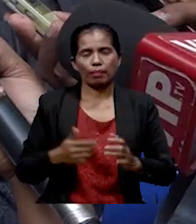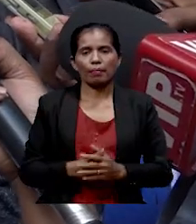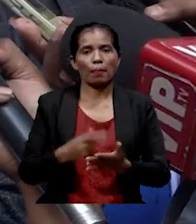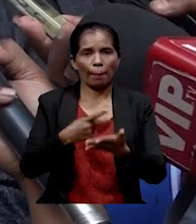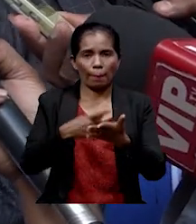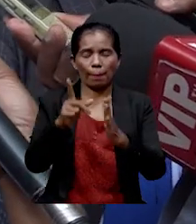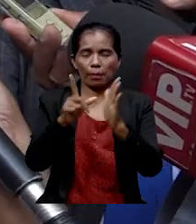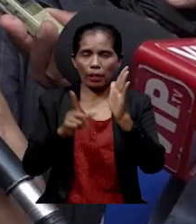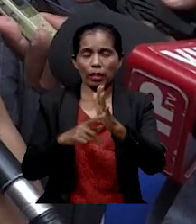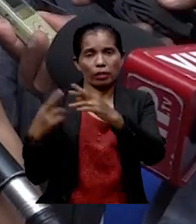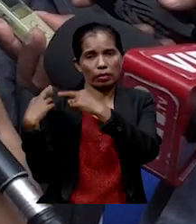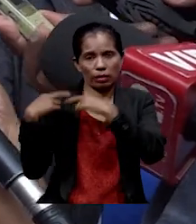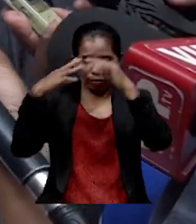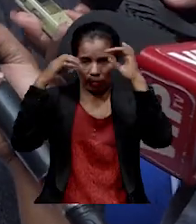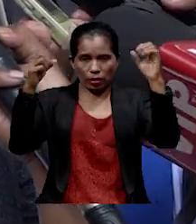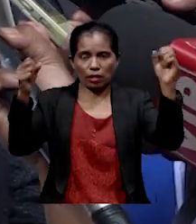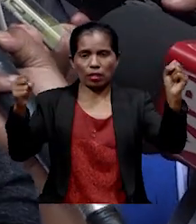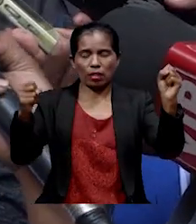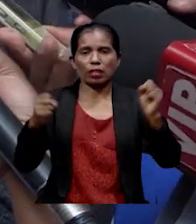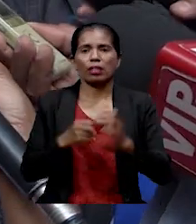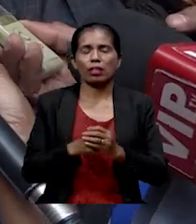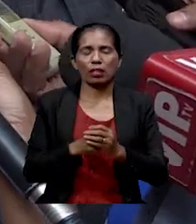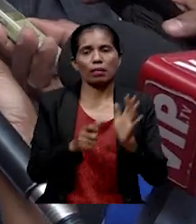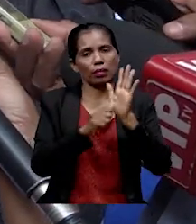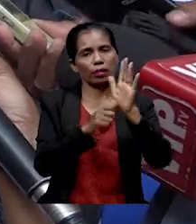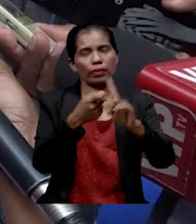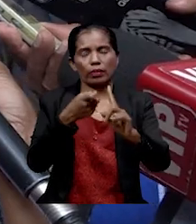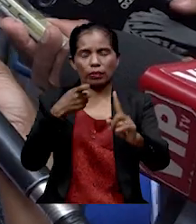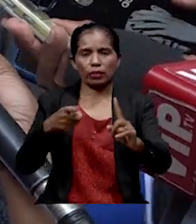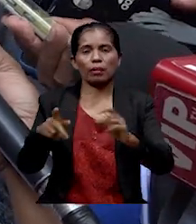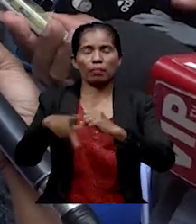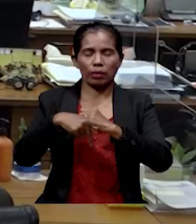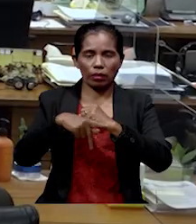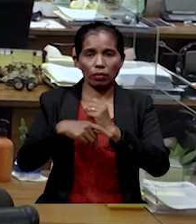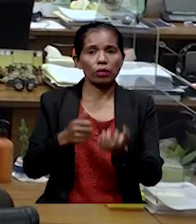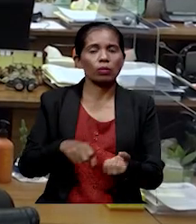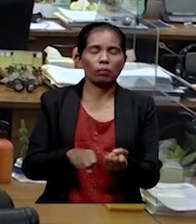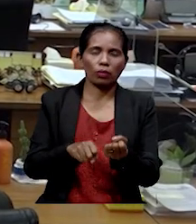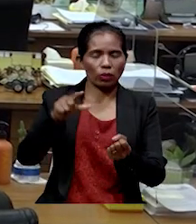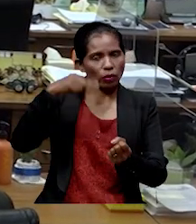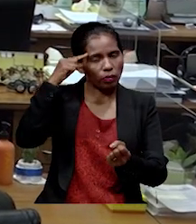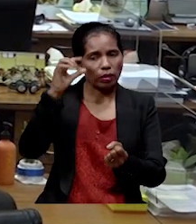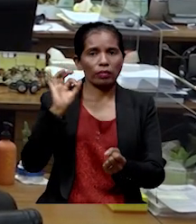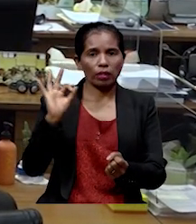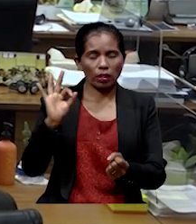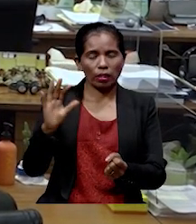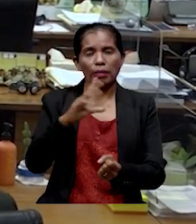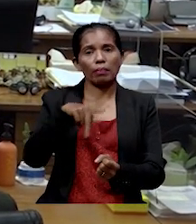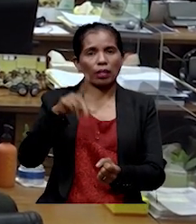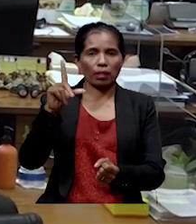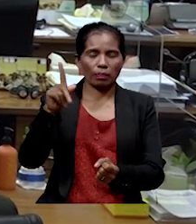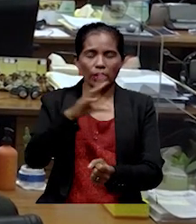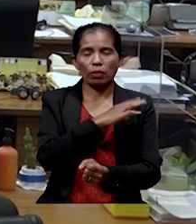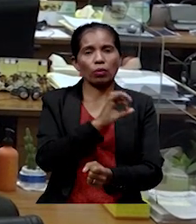lei responsabilidade ba presidente da República, né, apresenta russo bancada apoio governo, Fretilin, PLP no conto,